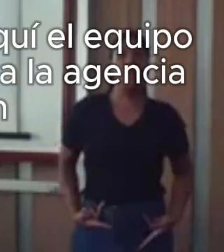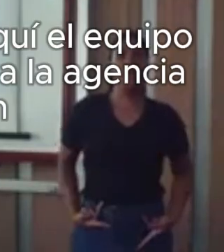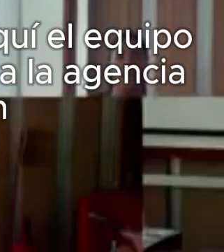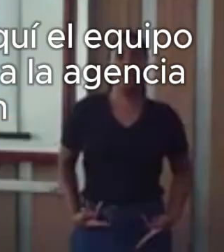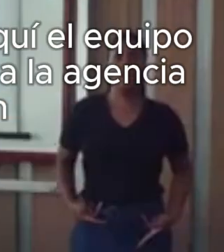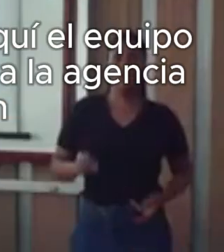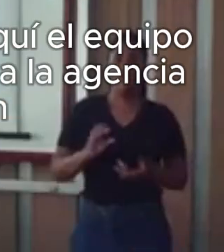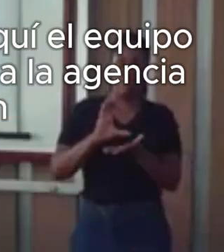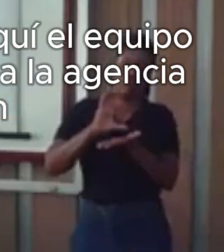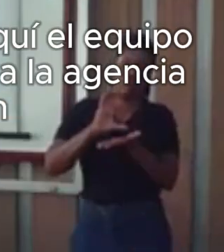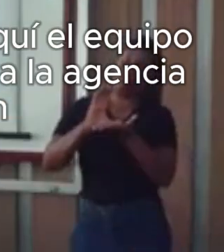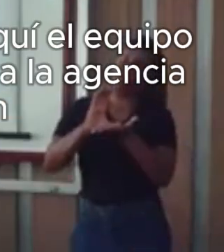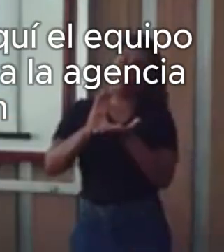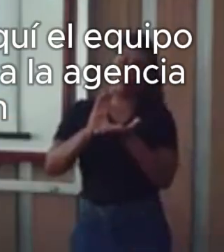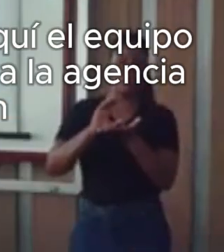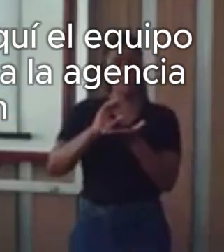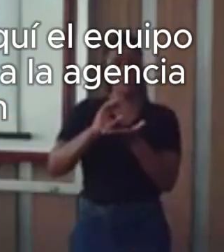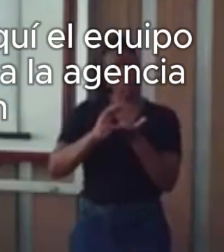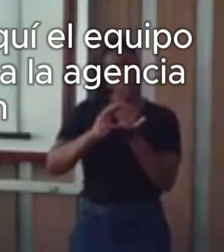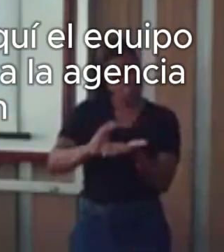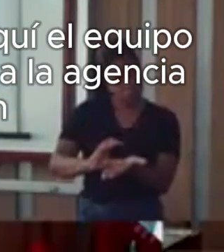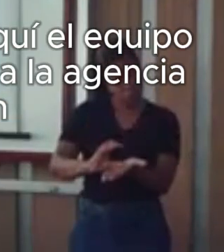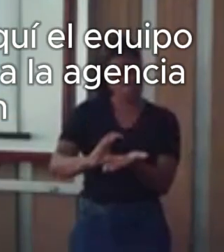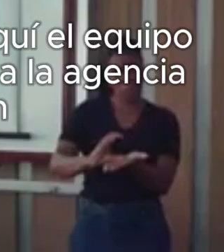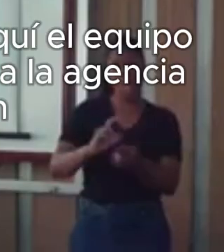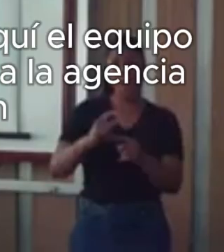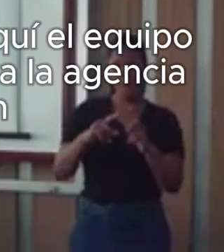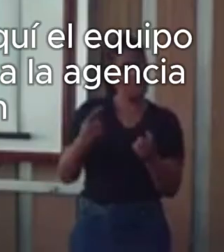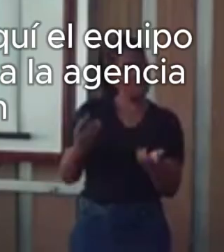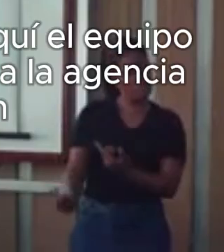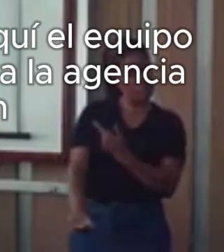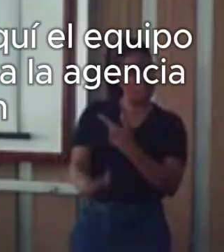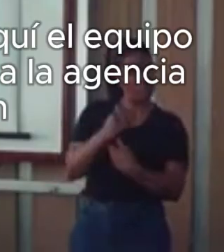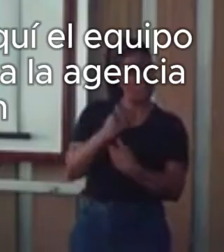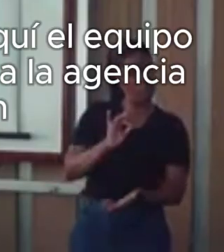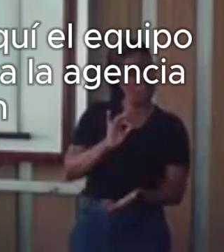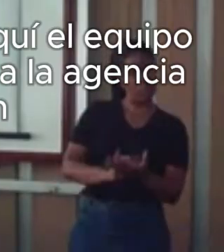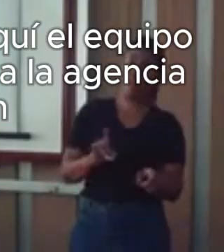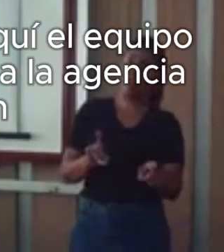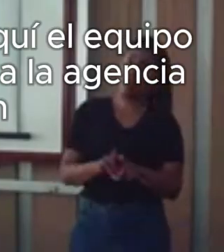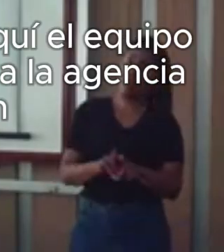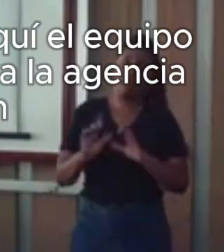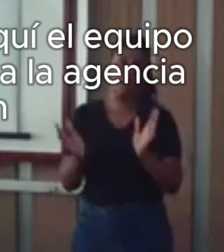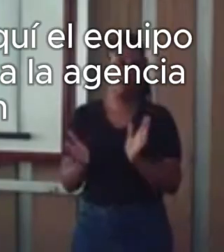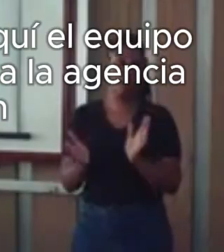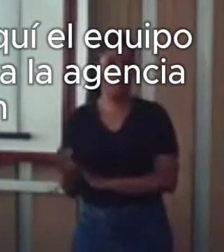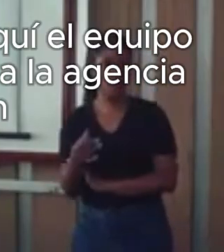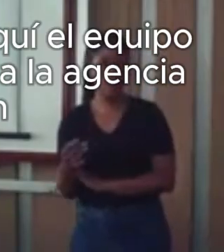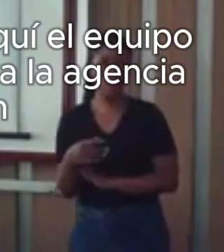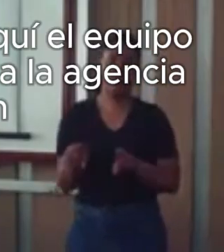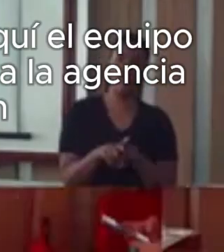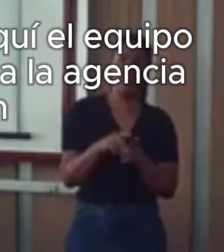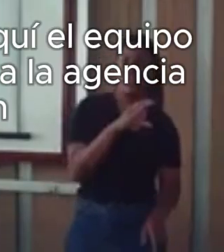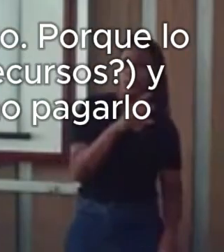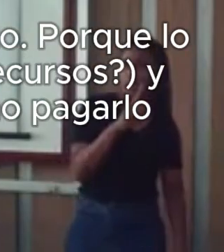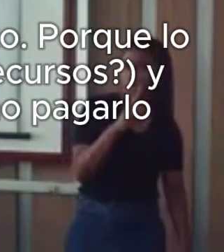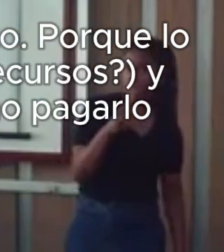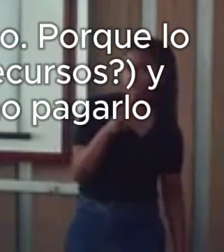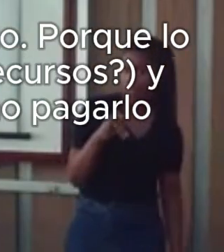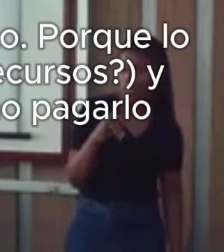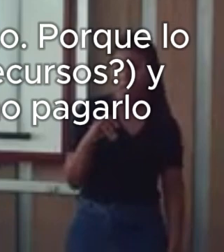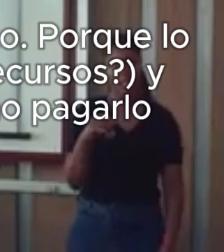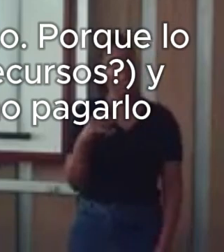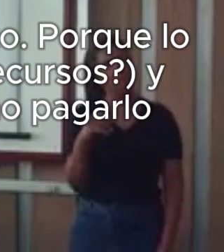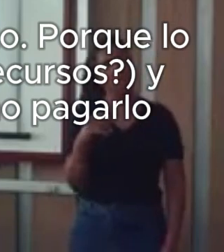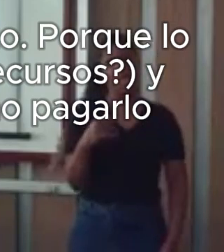grande, mas foi o que a gente precisava. Agência de Inovação, o CDPI, que nunca nos cobrou nenhum exame, aliás, cobrou